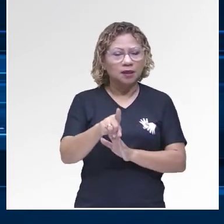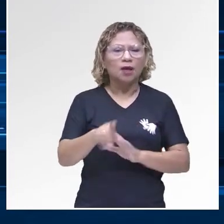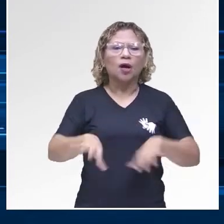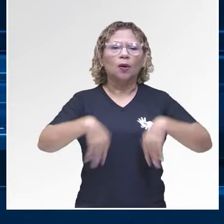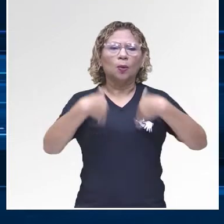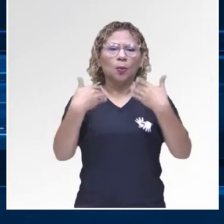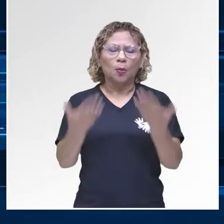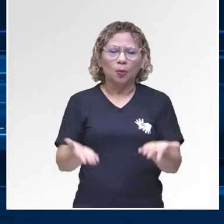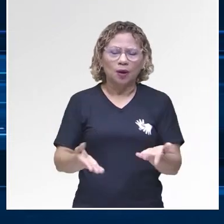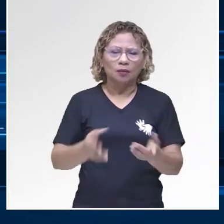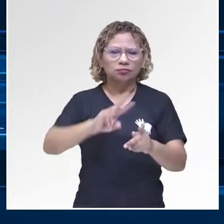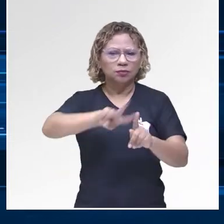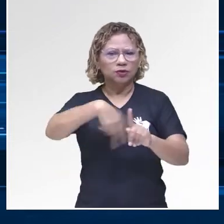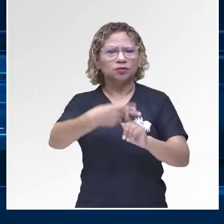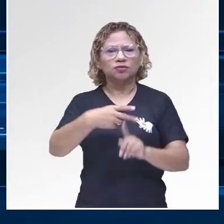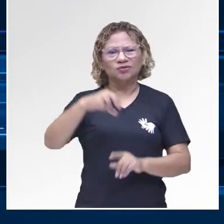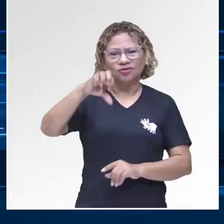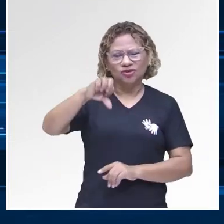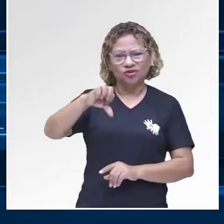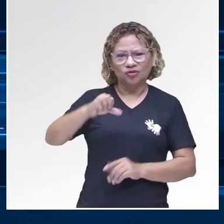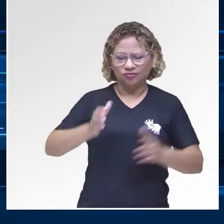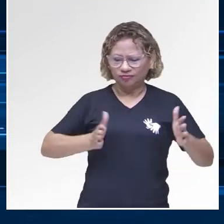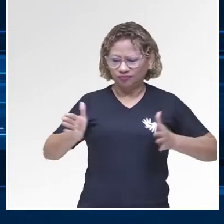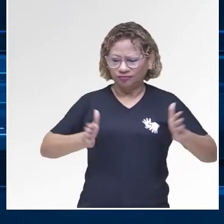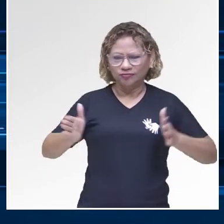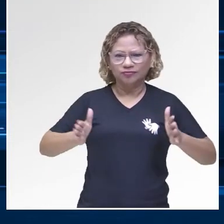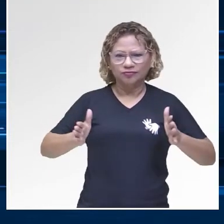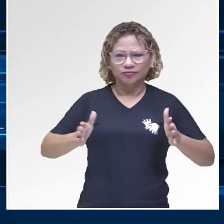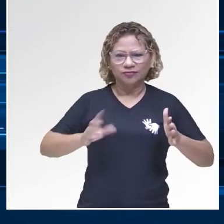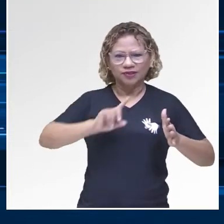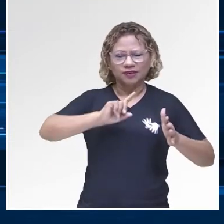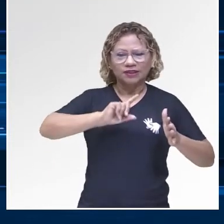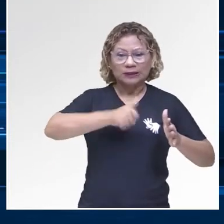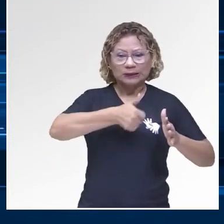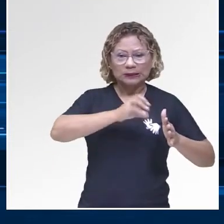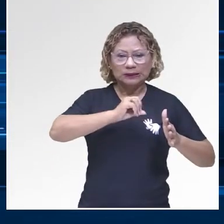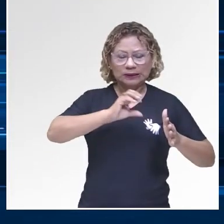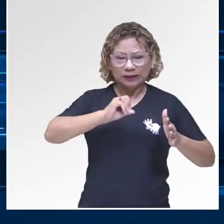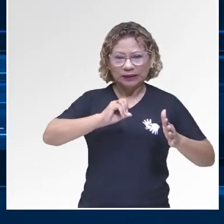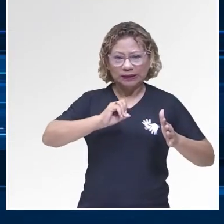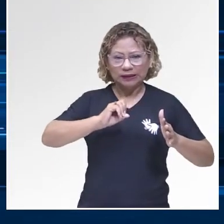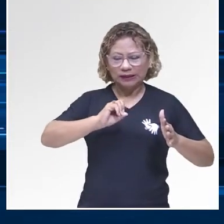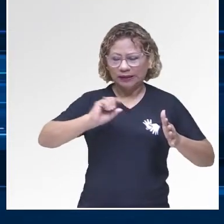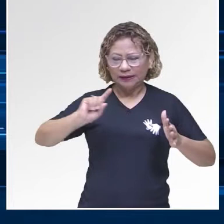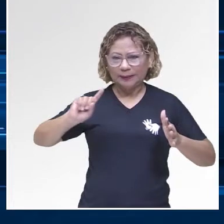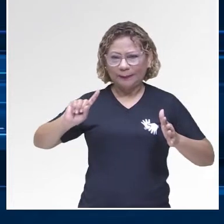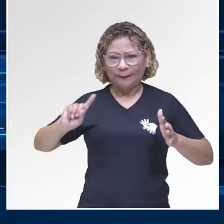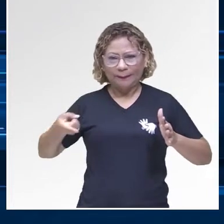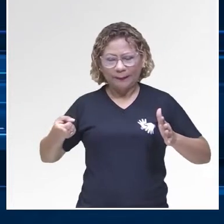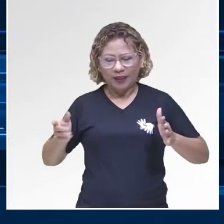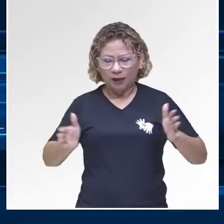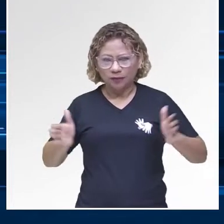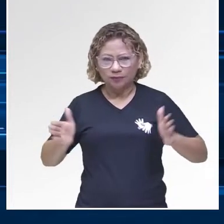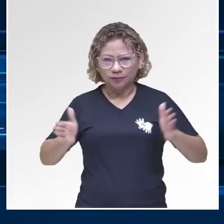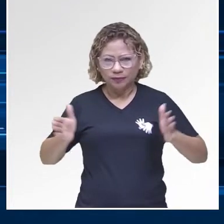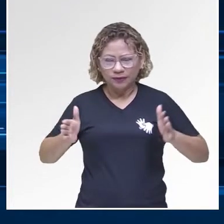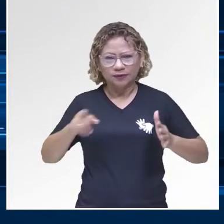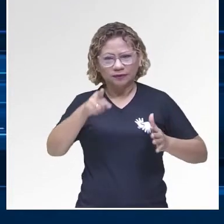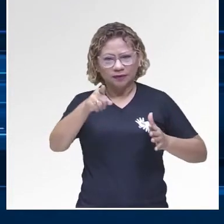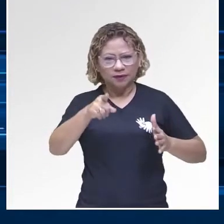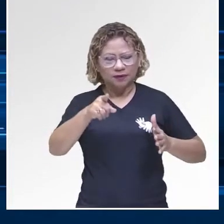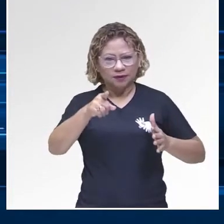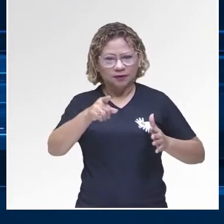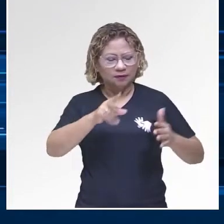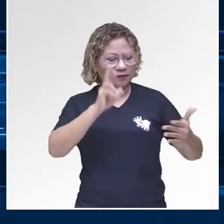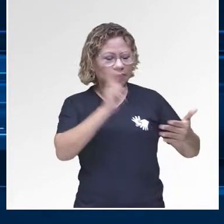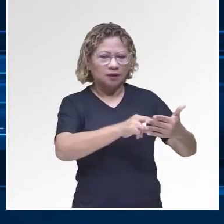9 há entre 100 e 1000? Muito bem, agora que vocês estão de posse aí da informação do nosso primeiro desafio do dia,